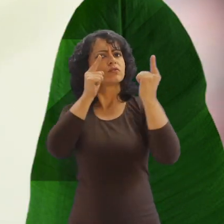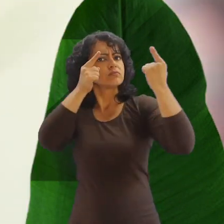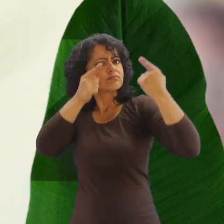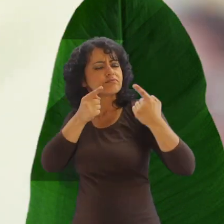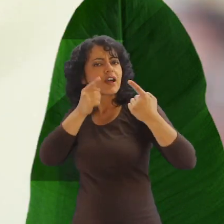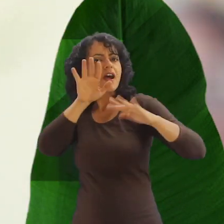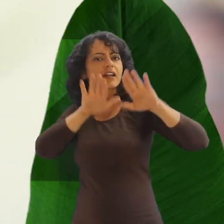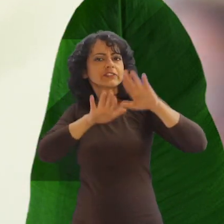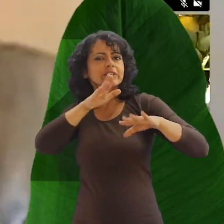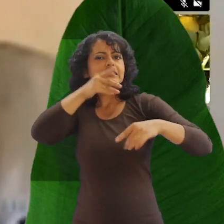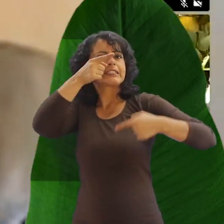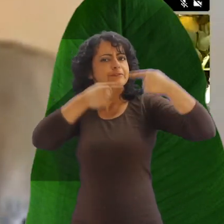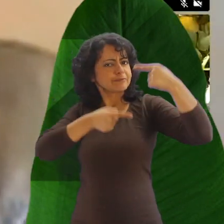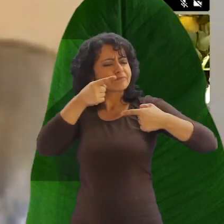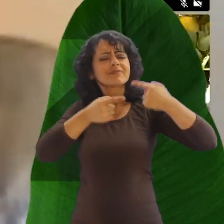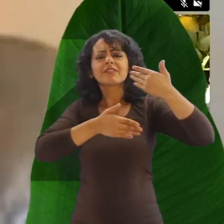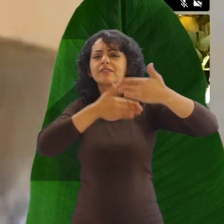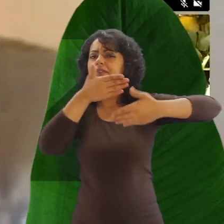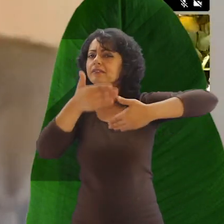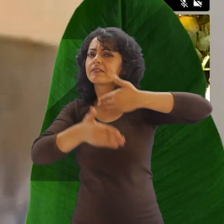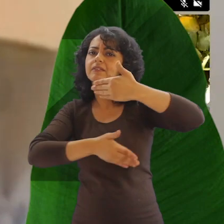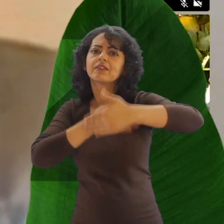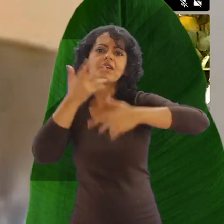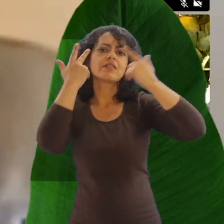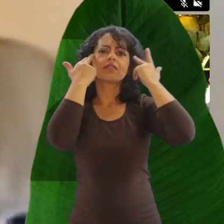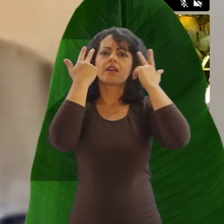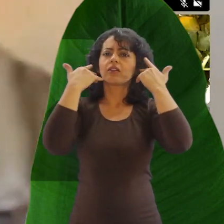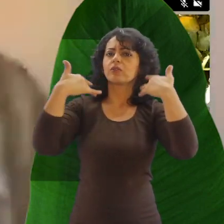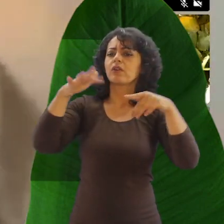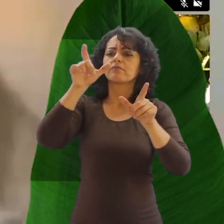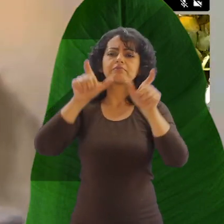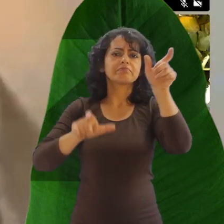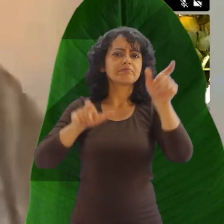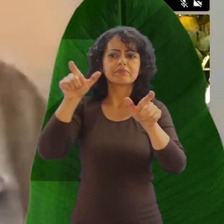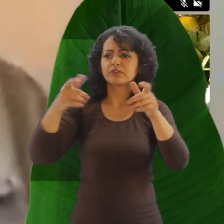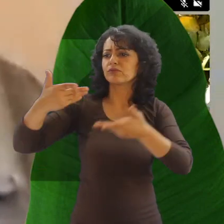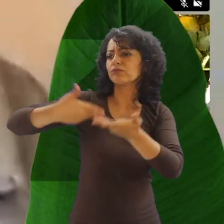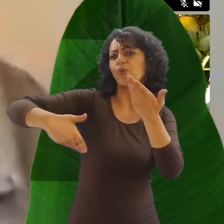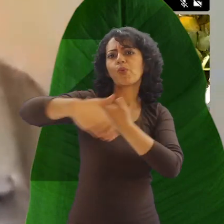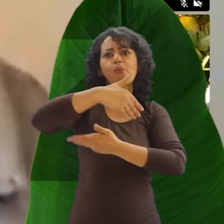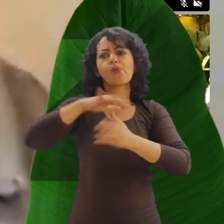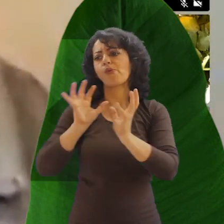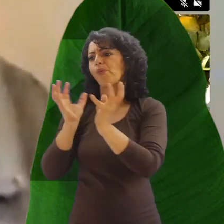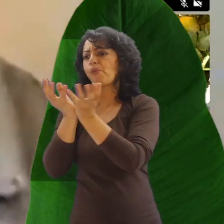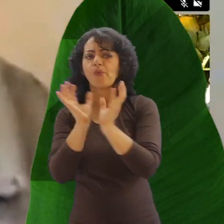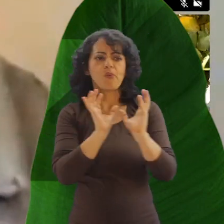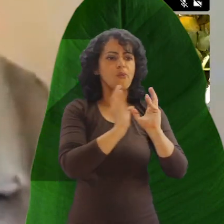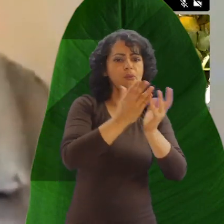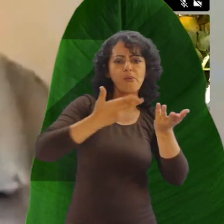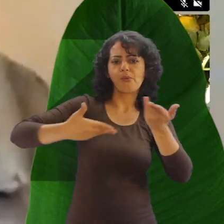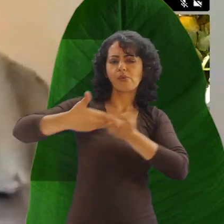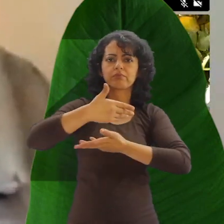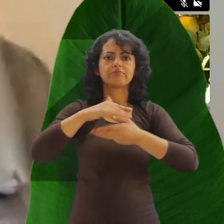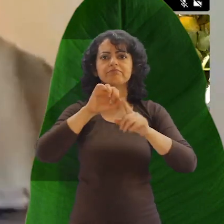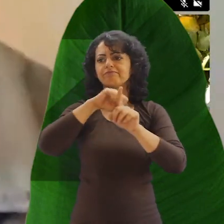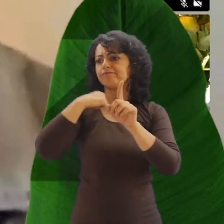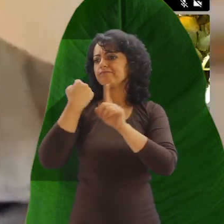que vão ocorrendo entre os seres, as sociedades, os grupos, as comunidades,